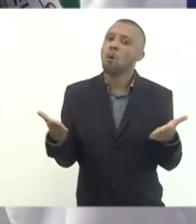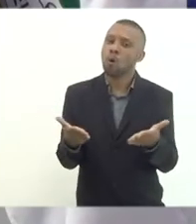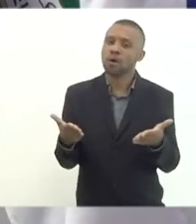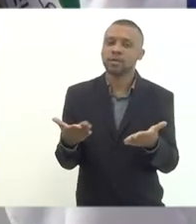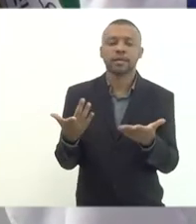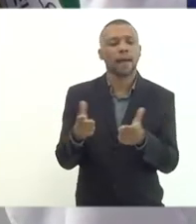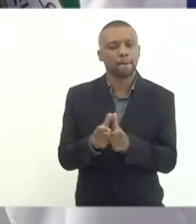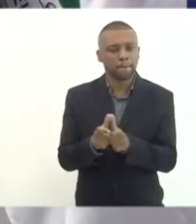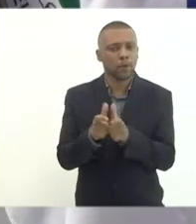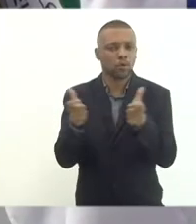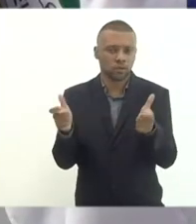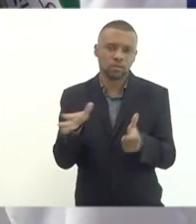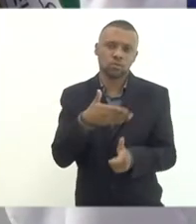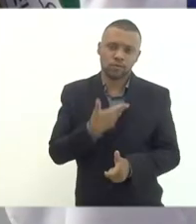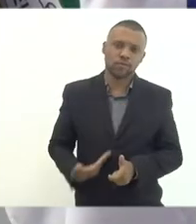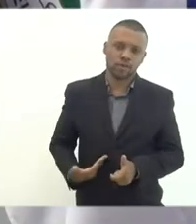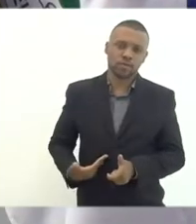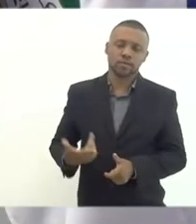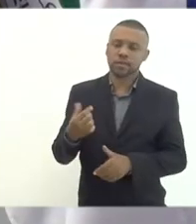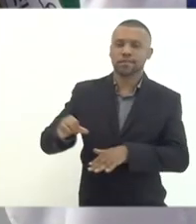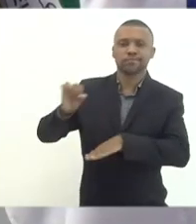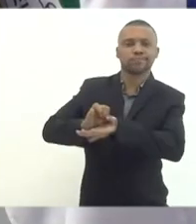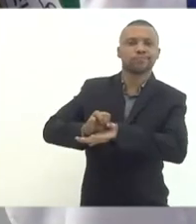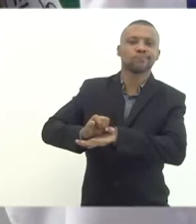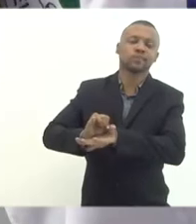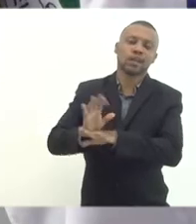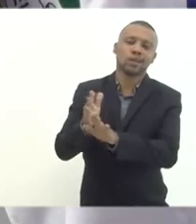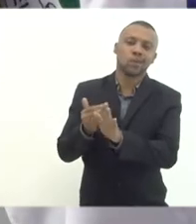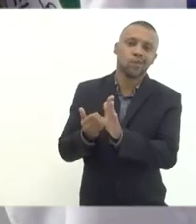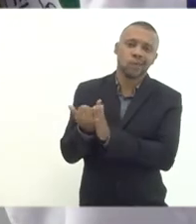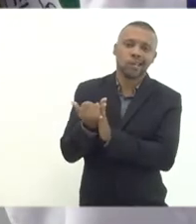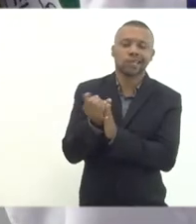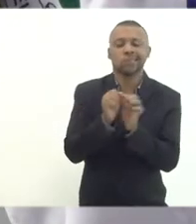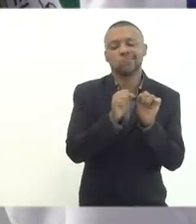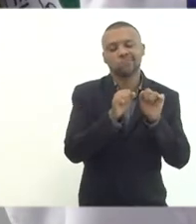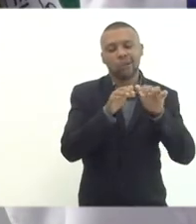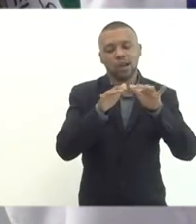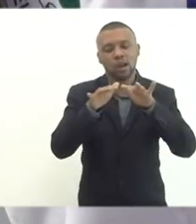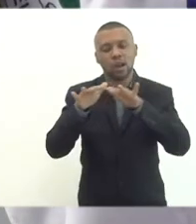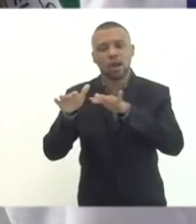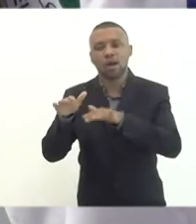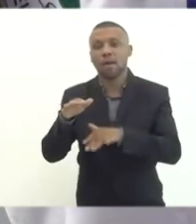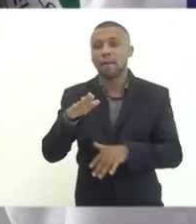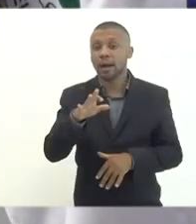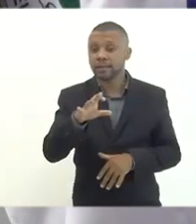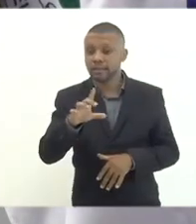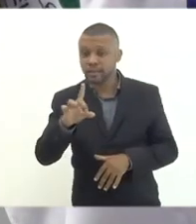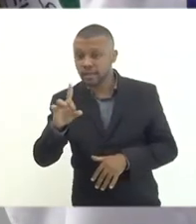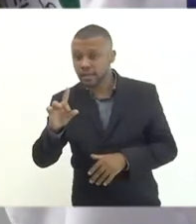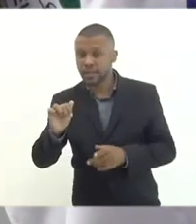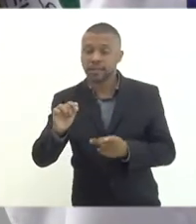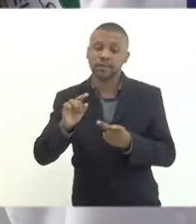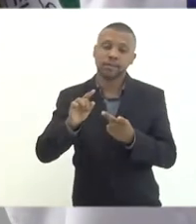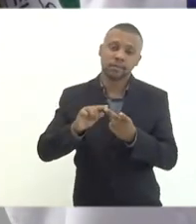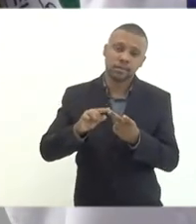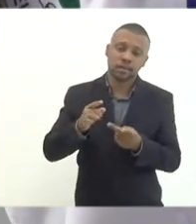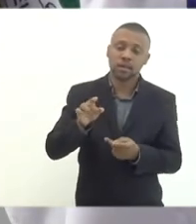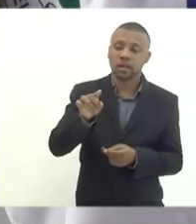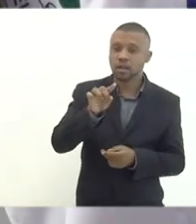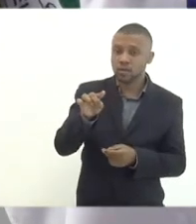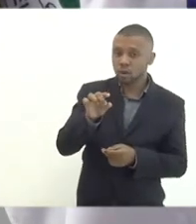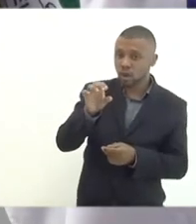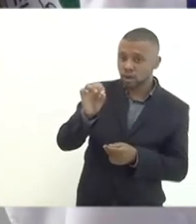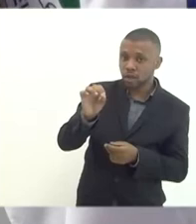boa parte do Estado está na capital daqui a pouco ele começa a se estender para Baixada Fluminense para a zona oeste do nosso